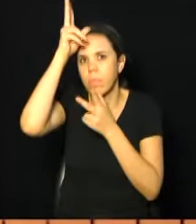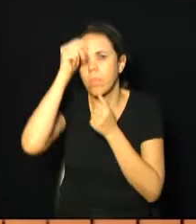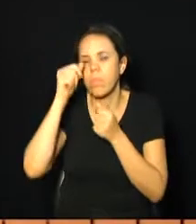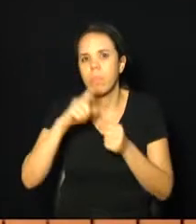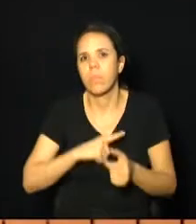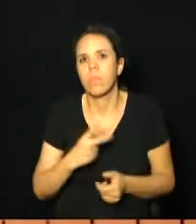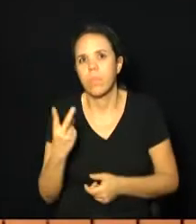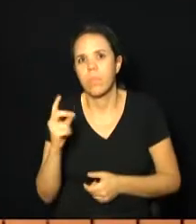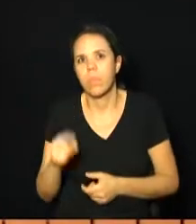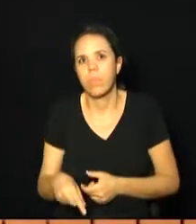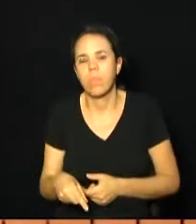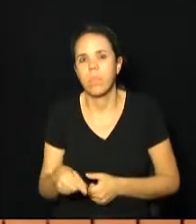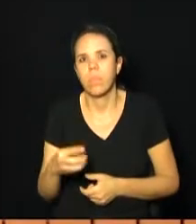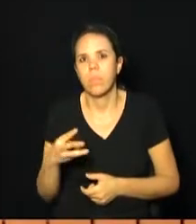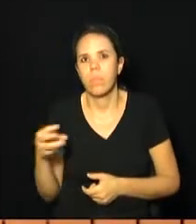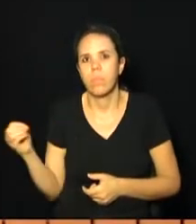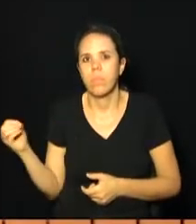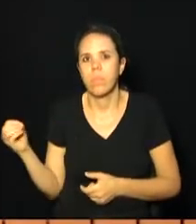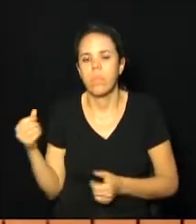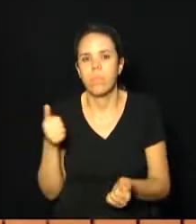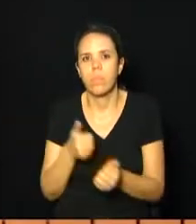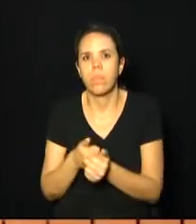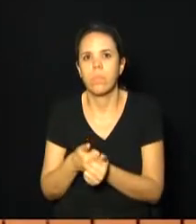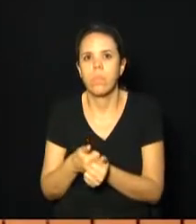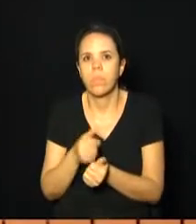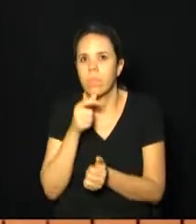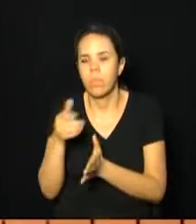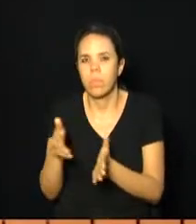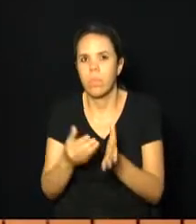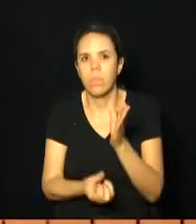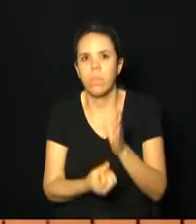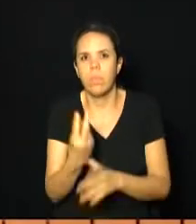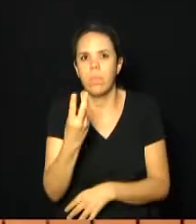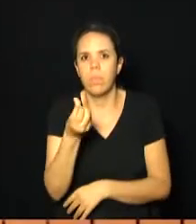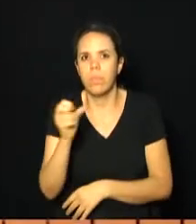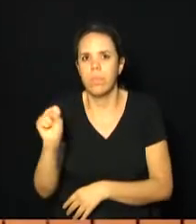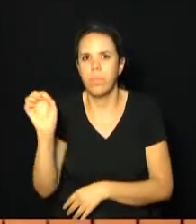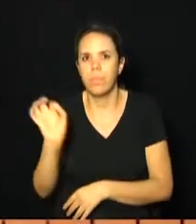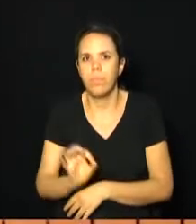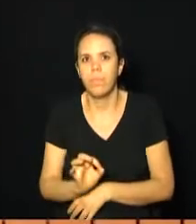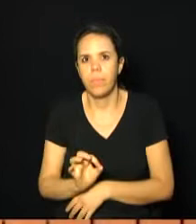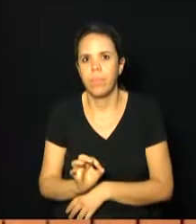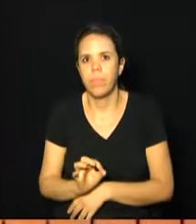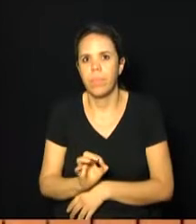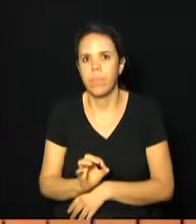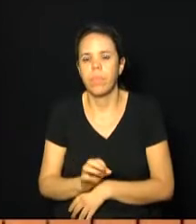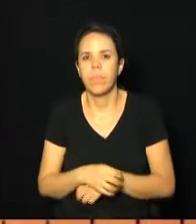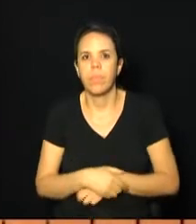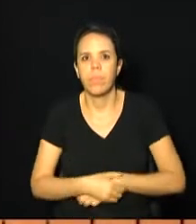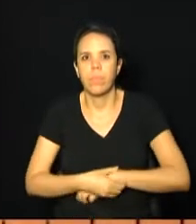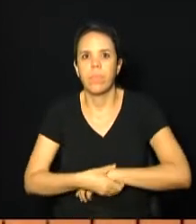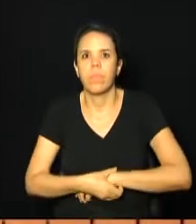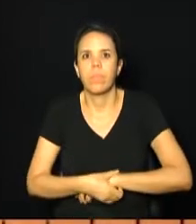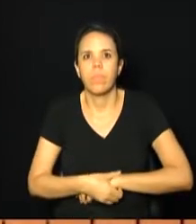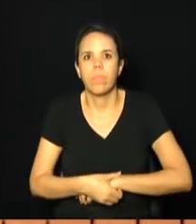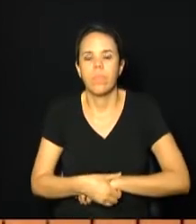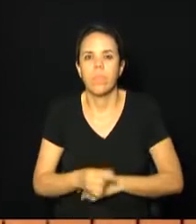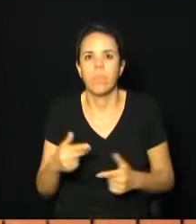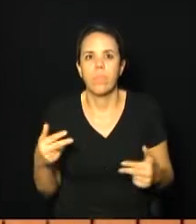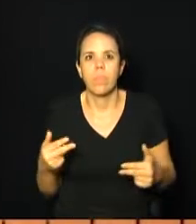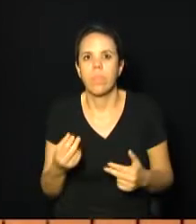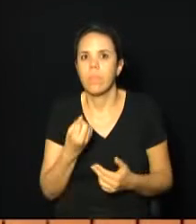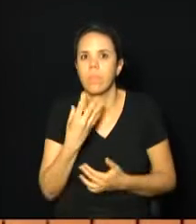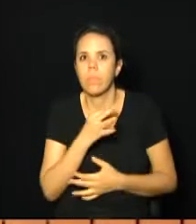tendo 2.300 aproximadamente nascentes, disso 68% estão degradadas, né? E uma coisa